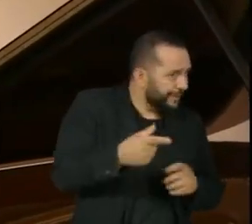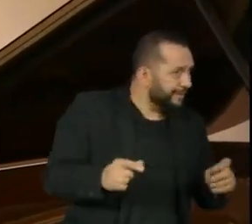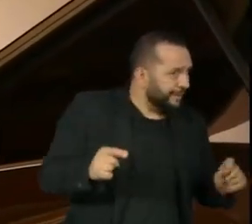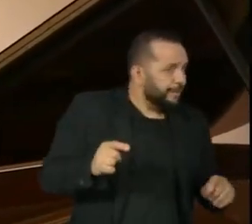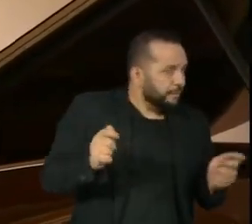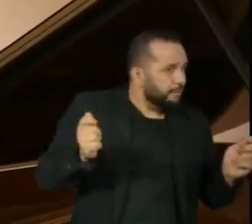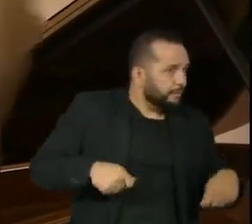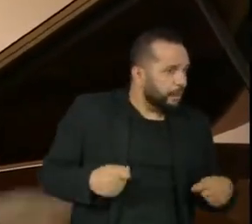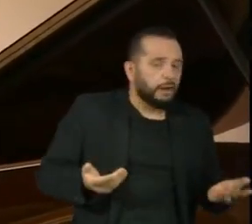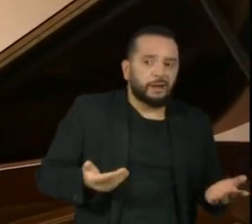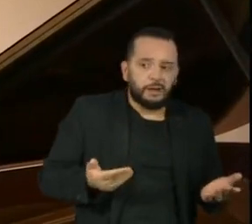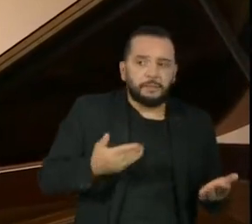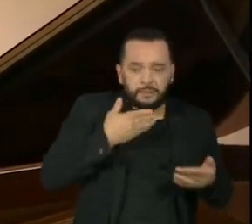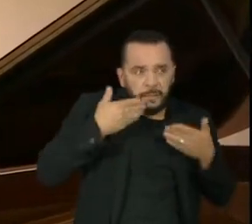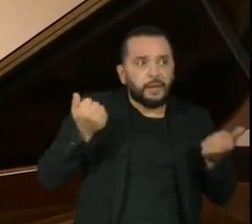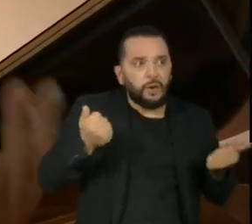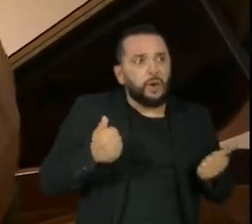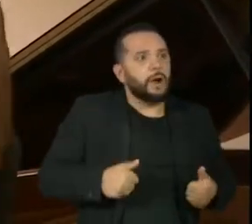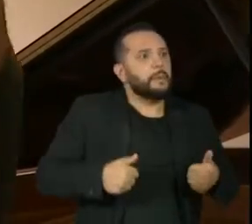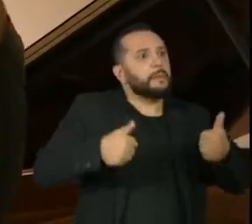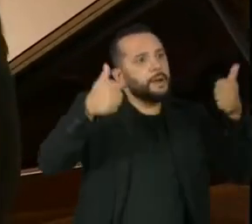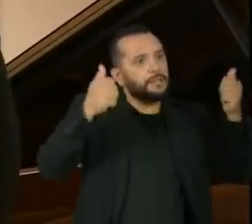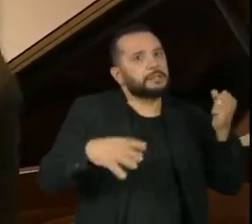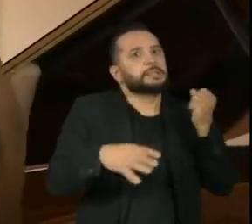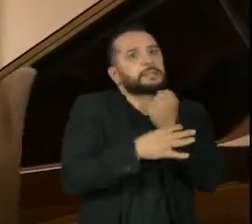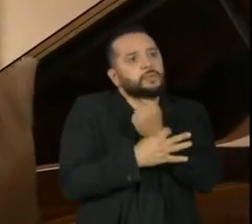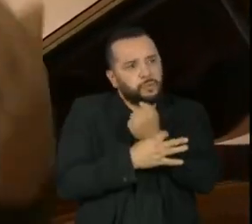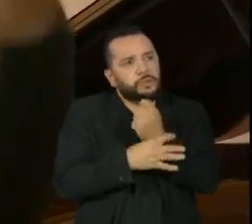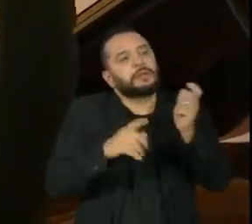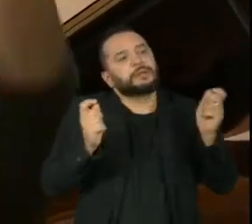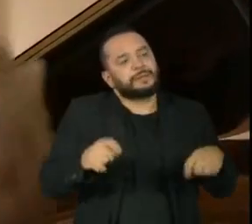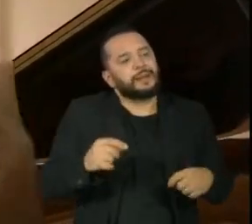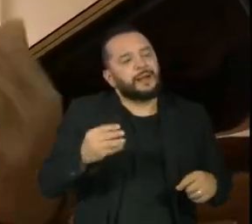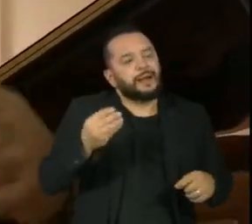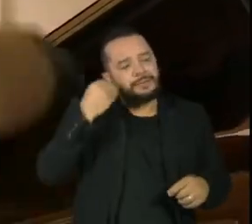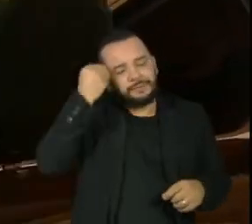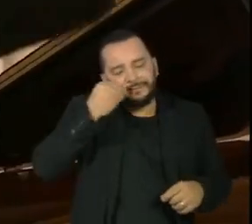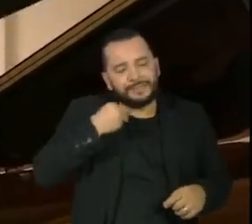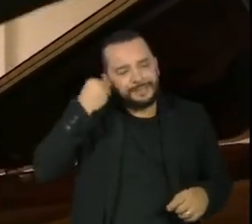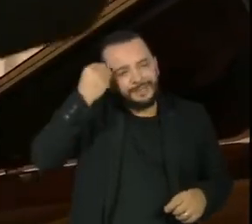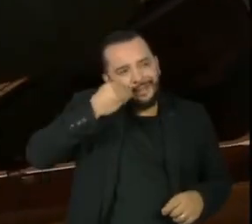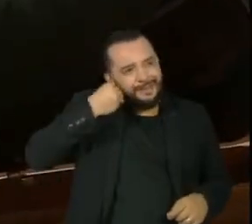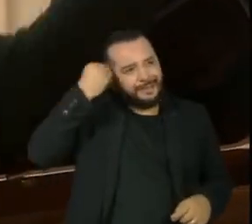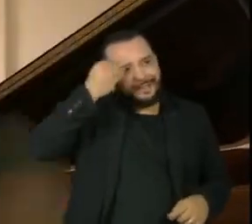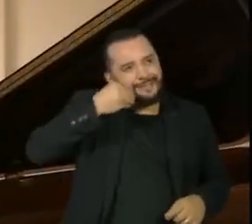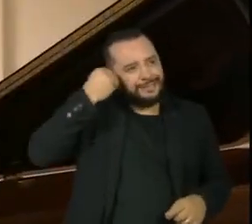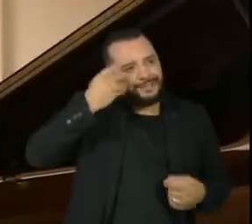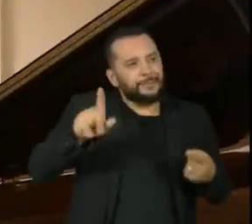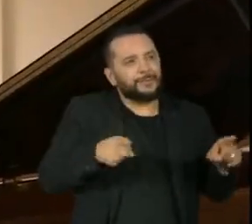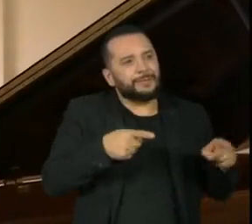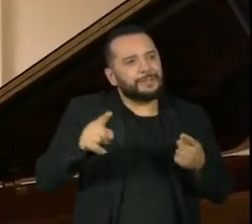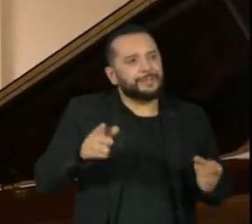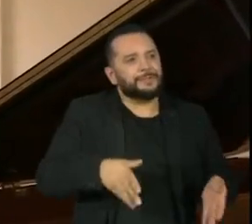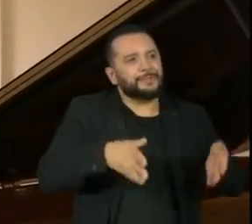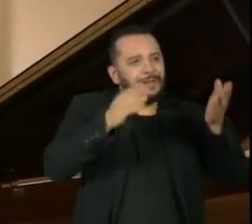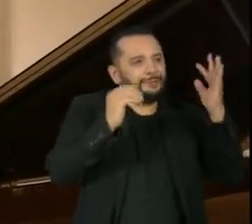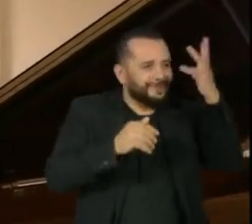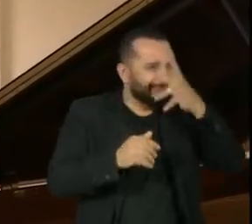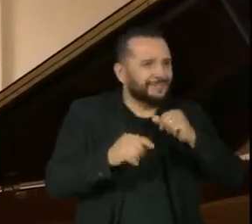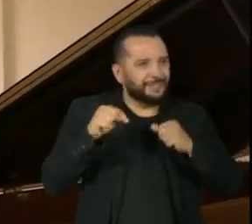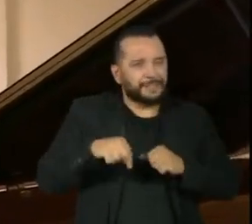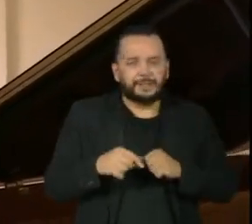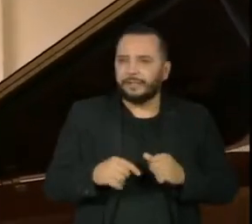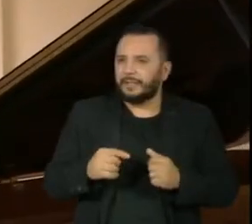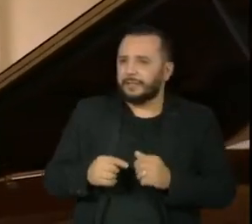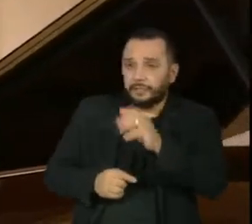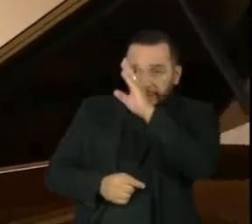eu espero, condições seguras para que a gente possa viver música, fazer música nesse prédio lindo aqui. Todas as aulas